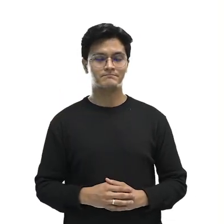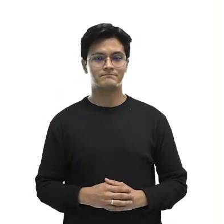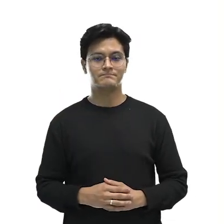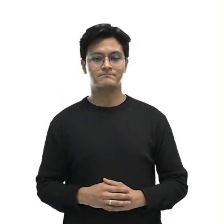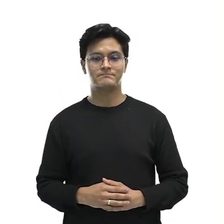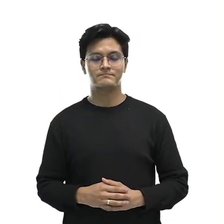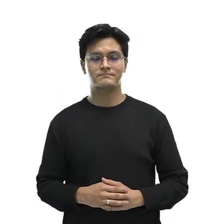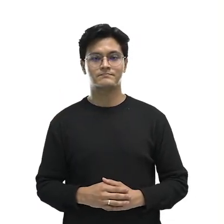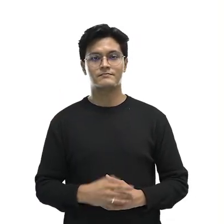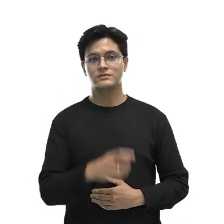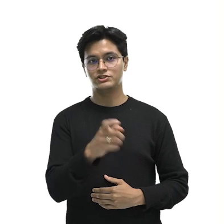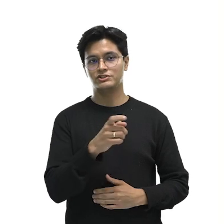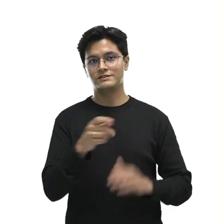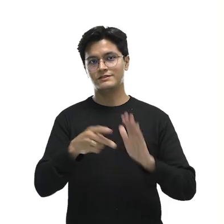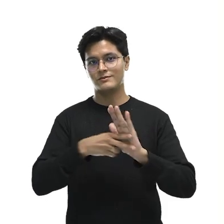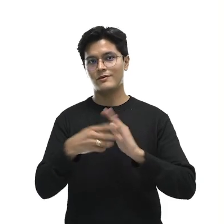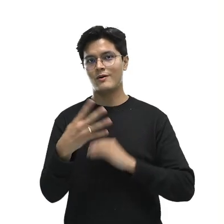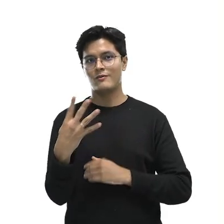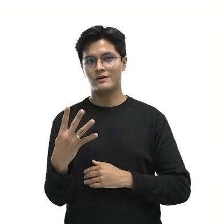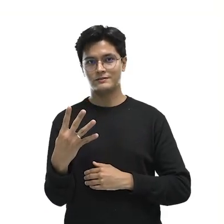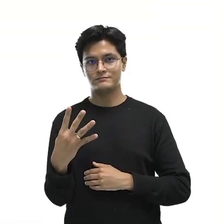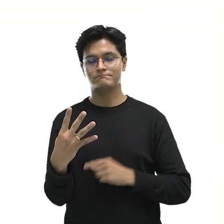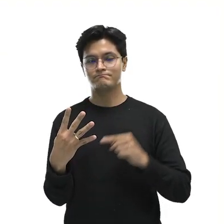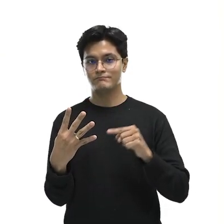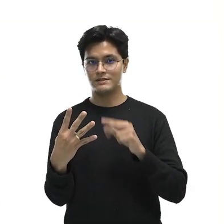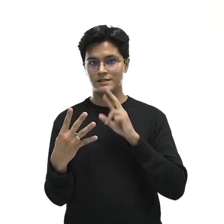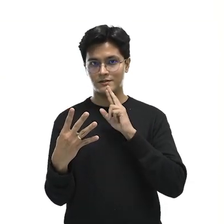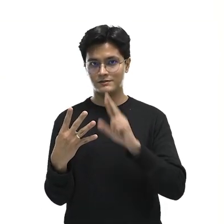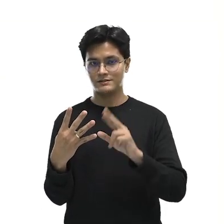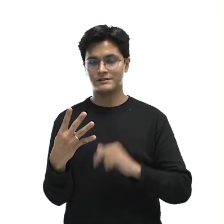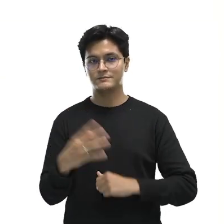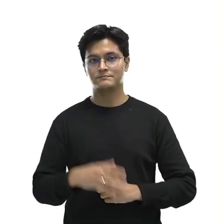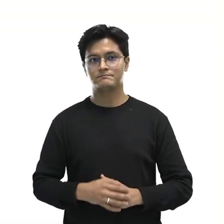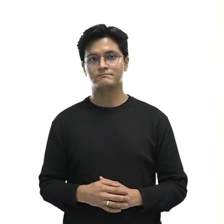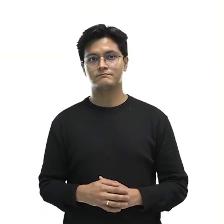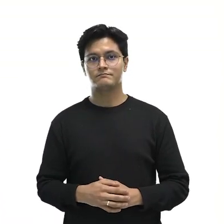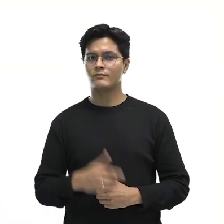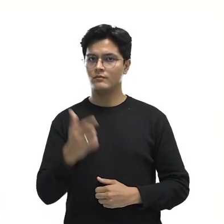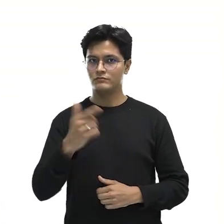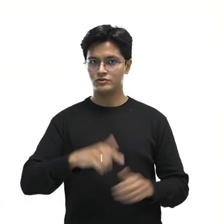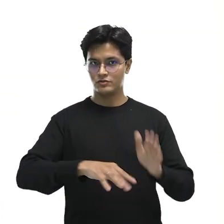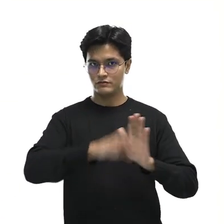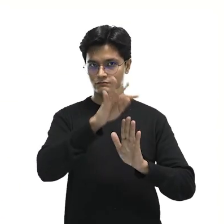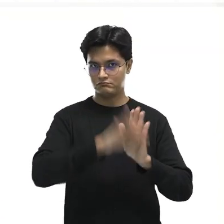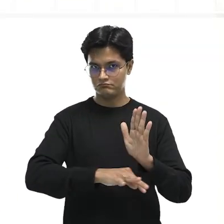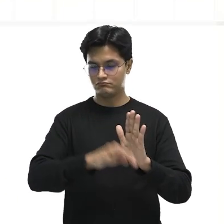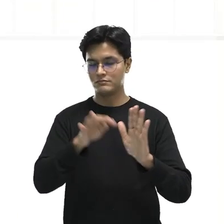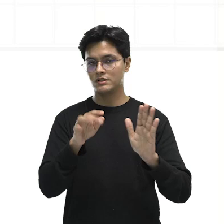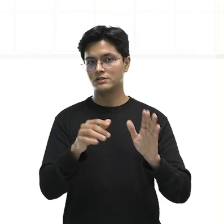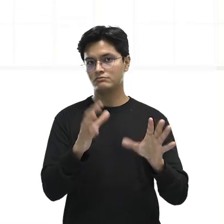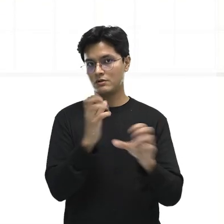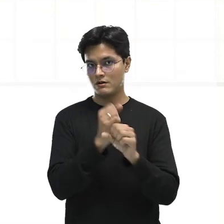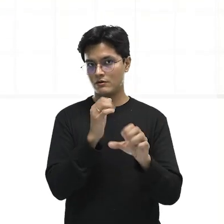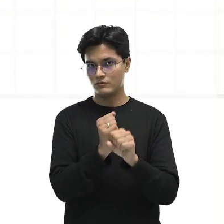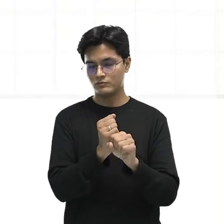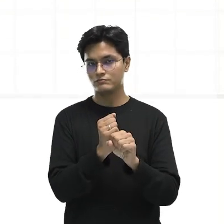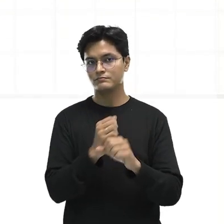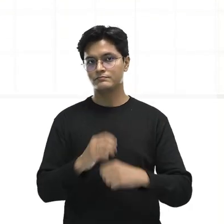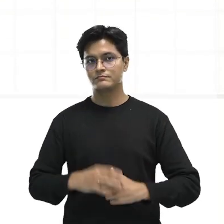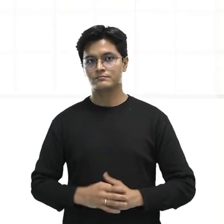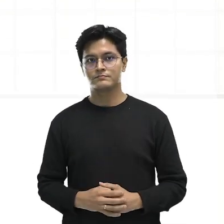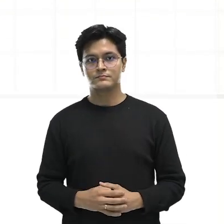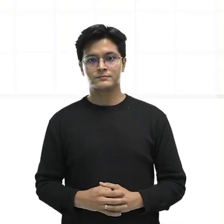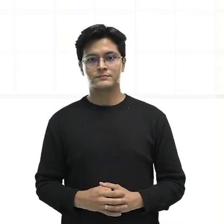Então, 4 é o resultado aqui. Vamos voltar ao nosso problema para a gente verificar aqui, ó.